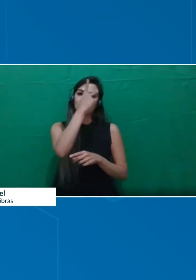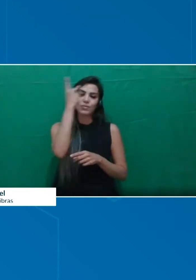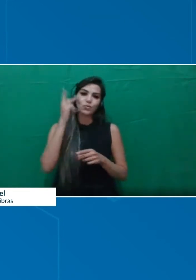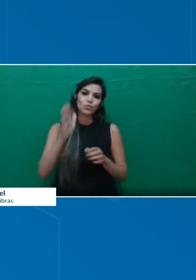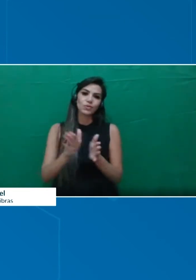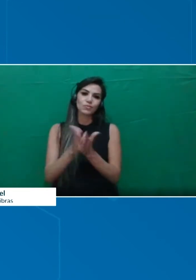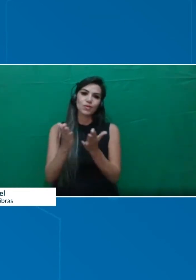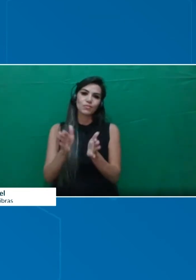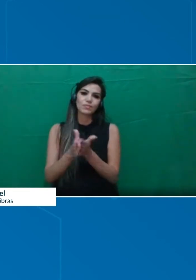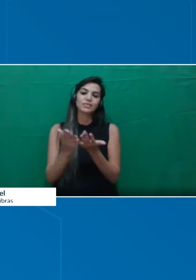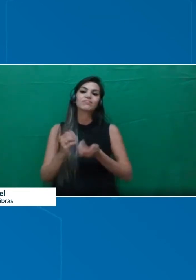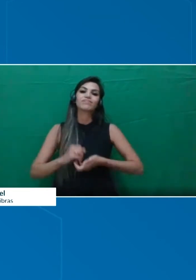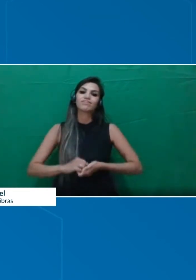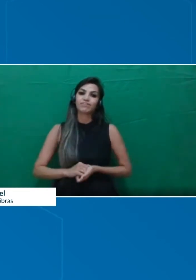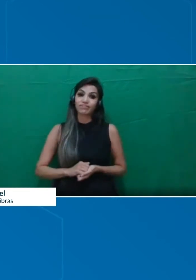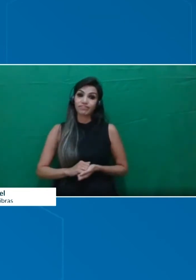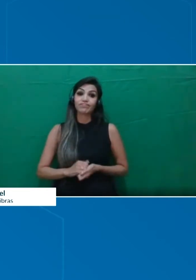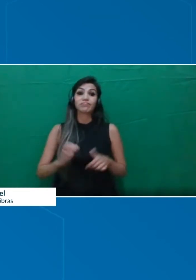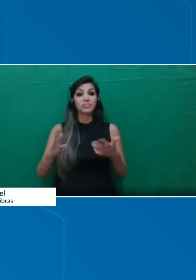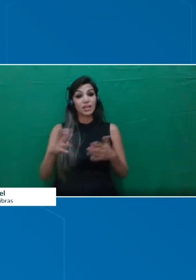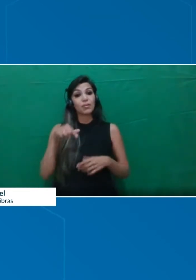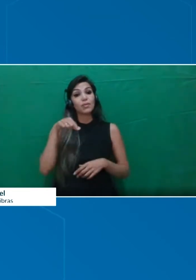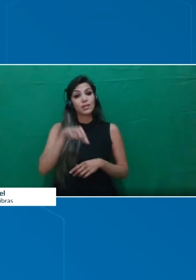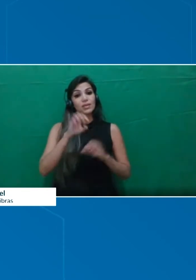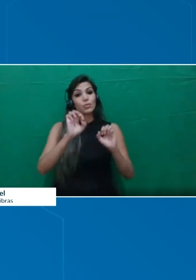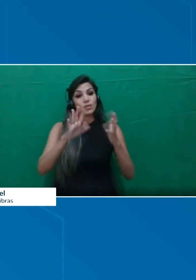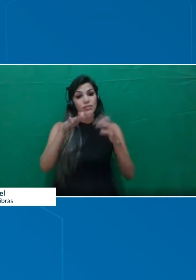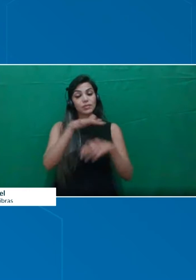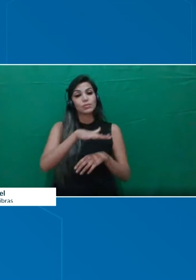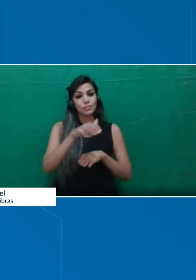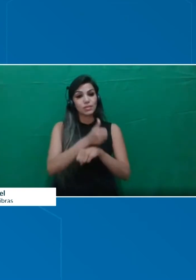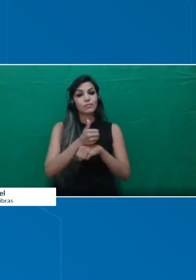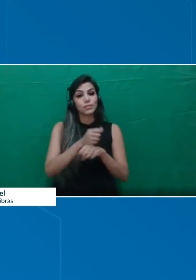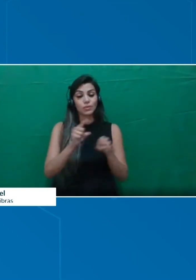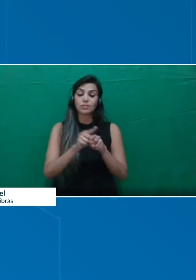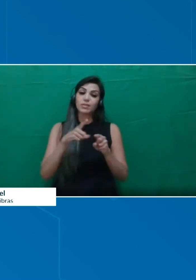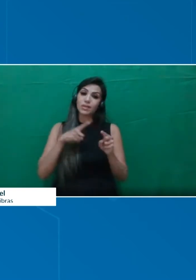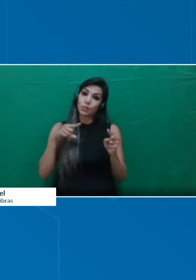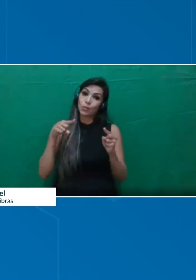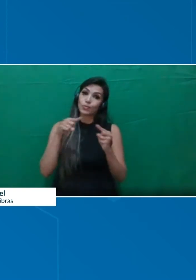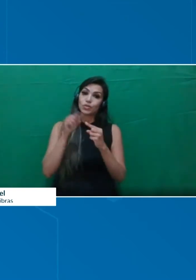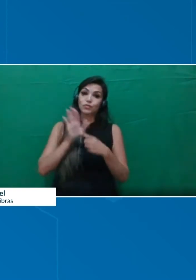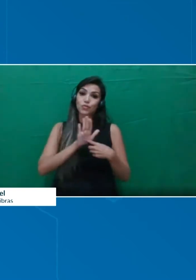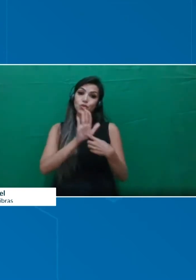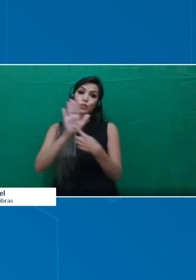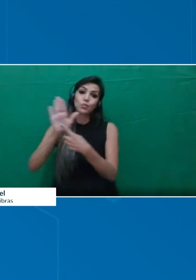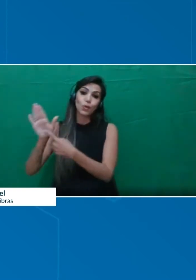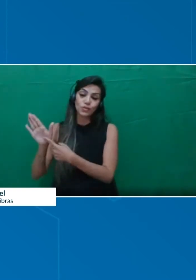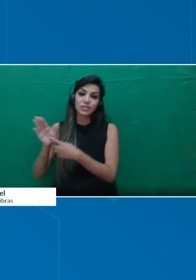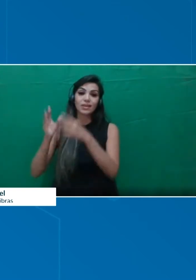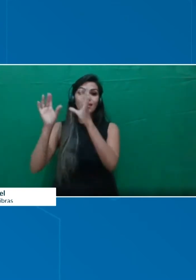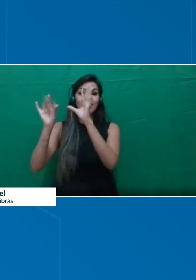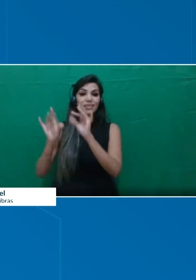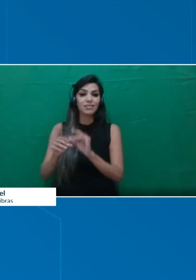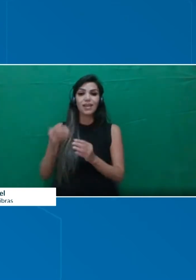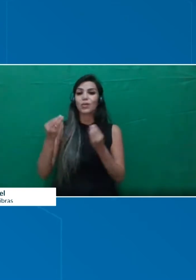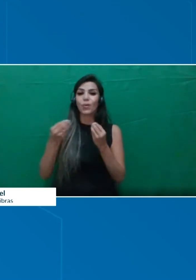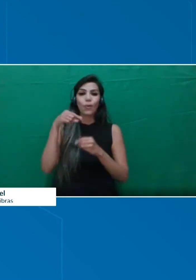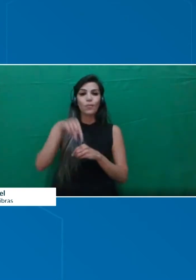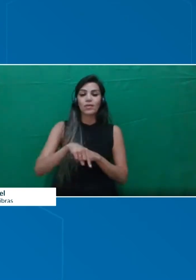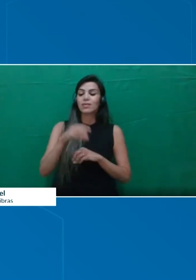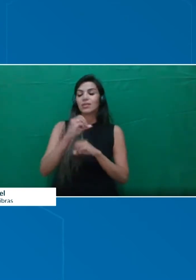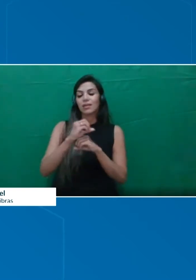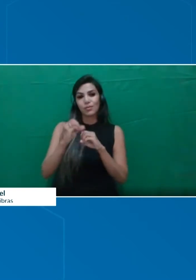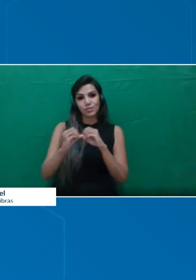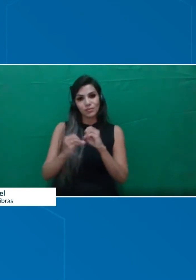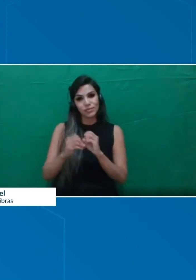o Espaço das Profissões também tem esse objetivo. E na forma virtual, eu tenho certeza que ele cumpre esse objetivo ainda